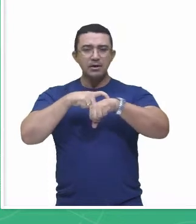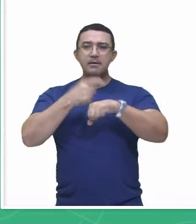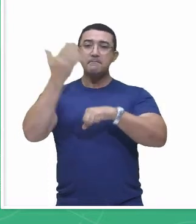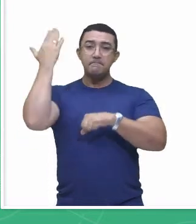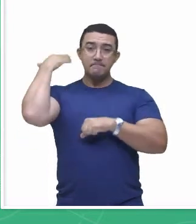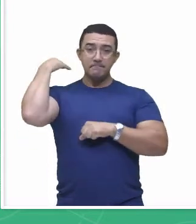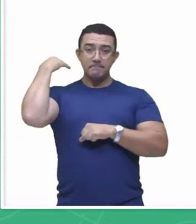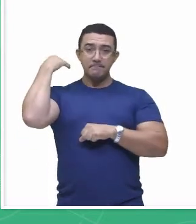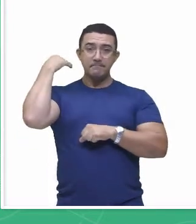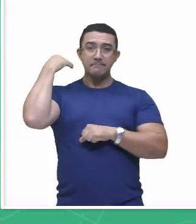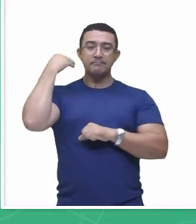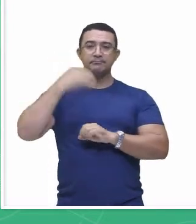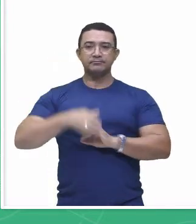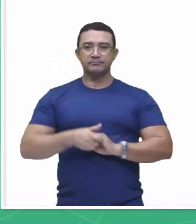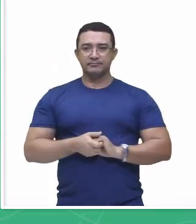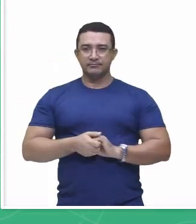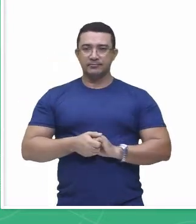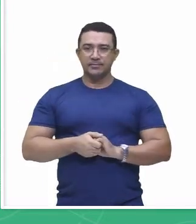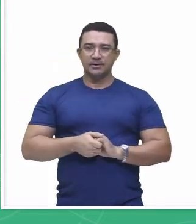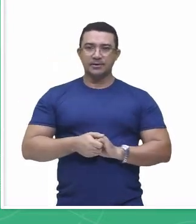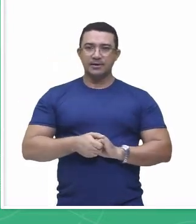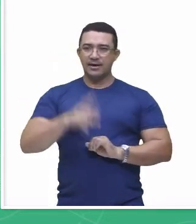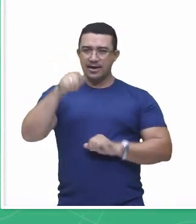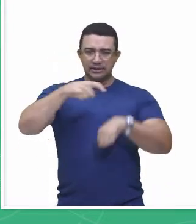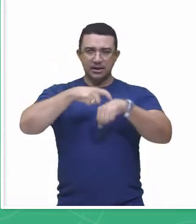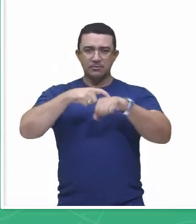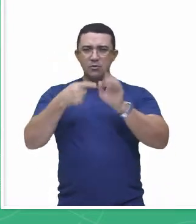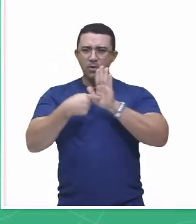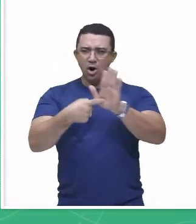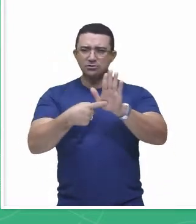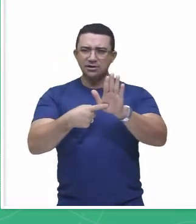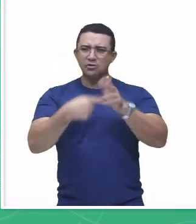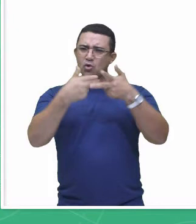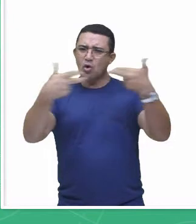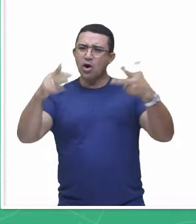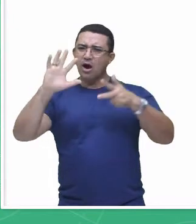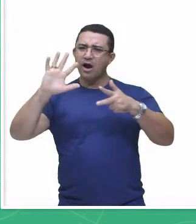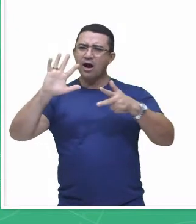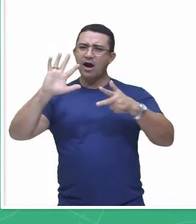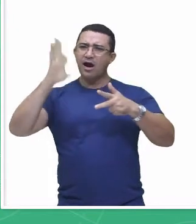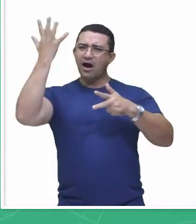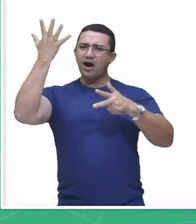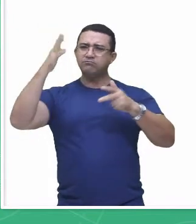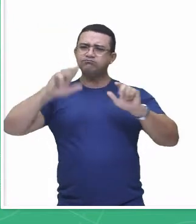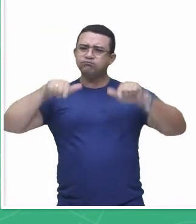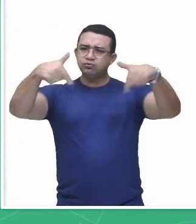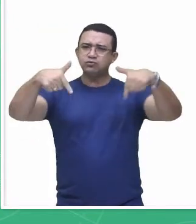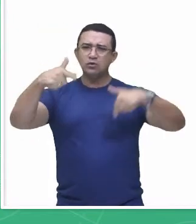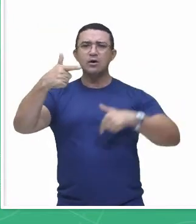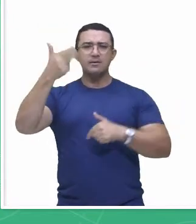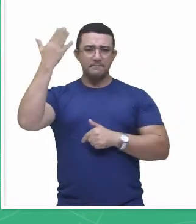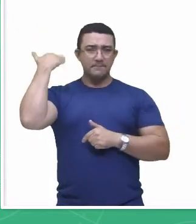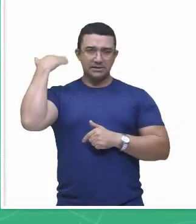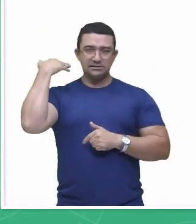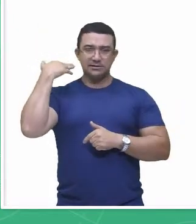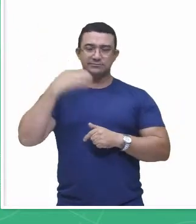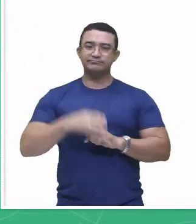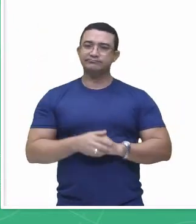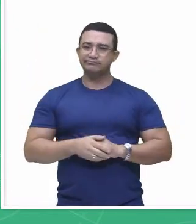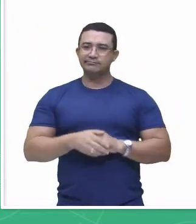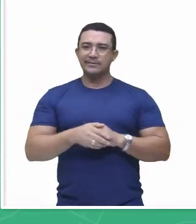chamado assim porque ele fala sobre o passado, é um tempo que vai falar sobre o passado, e ele é composto por quê? Porque ele precisa de um